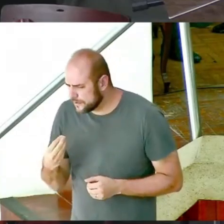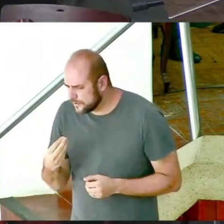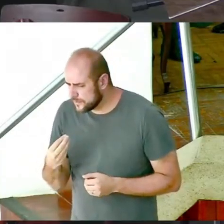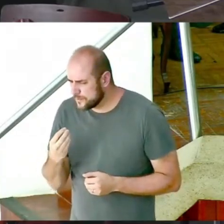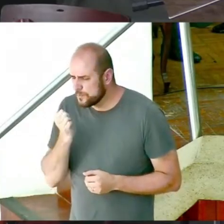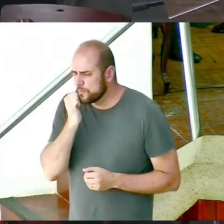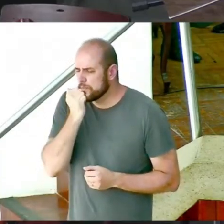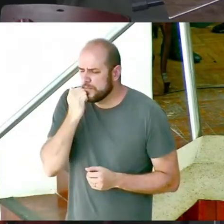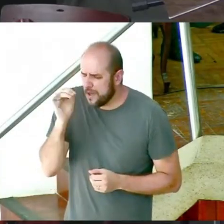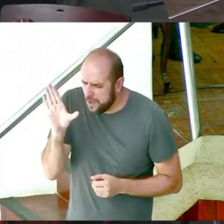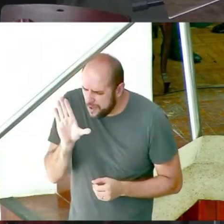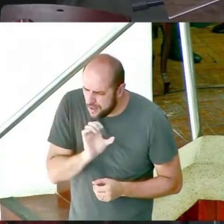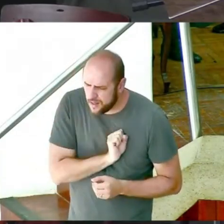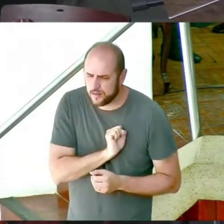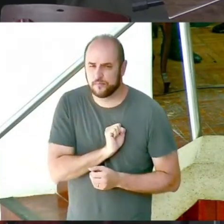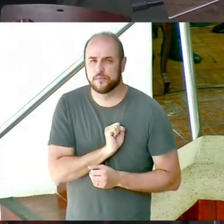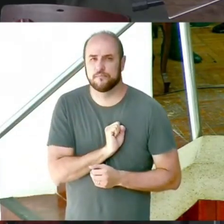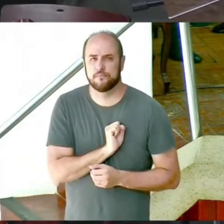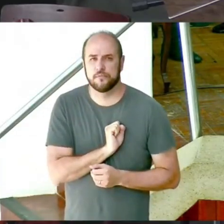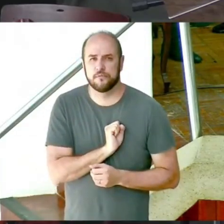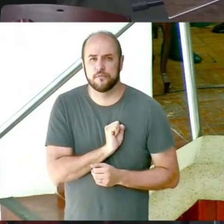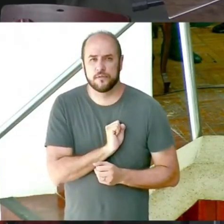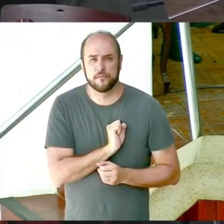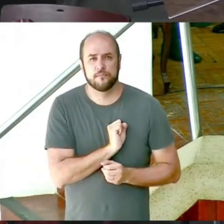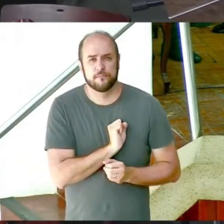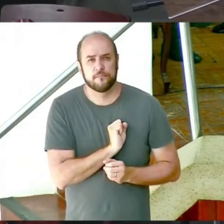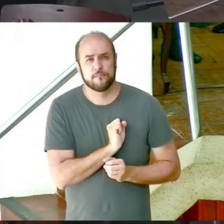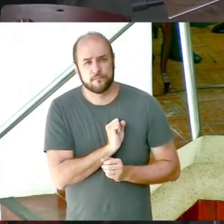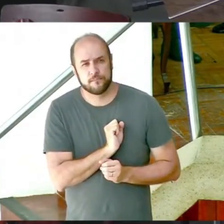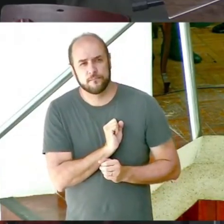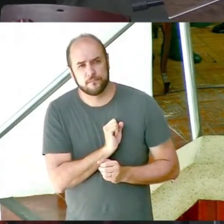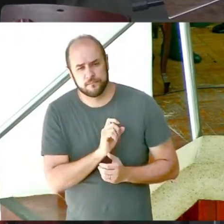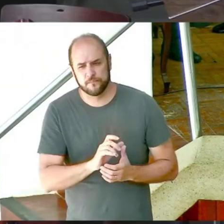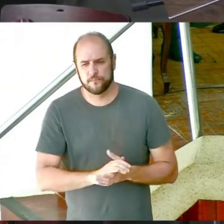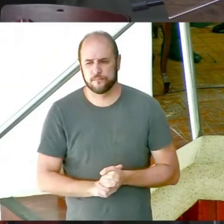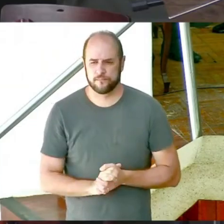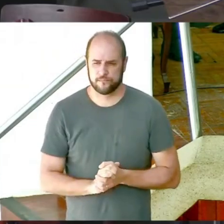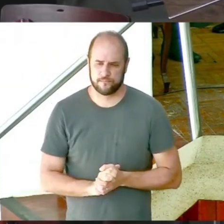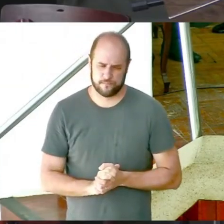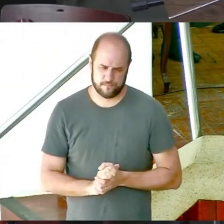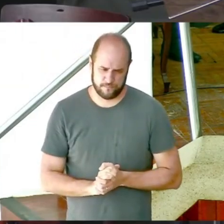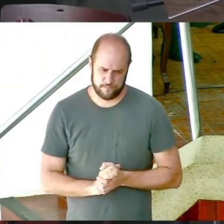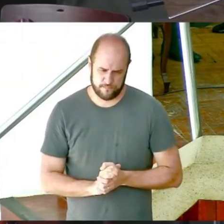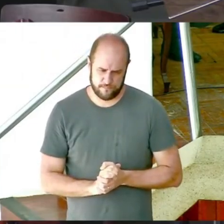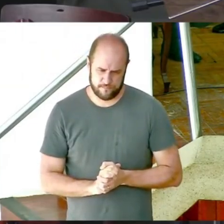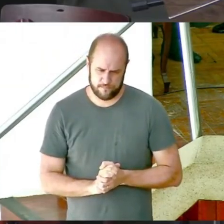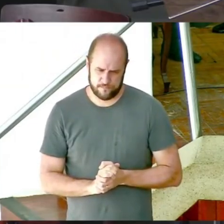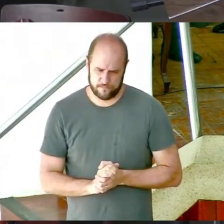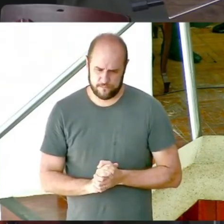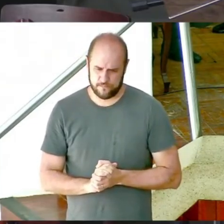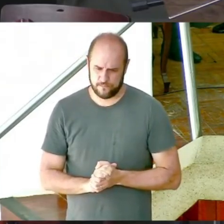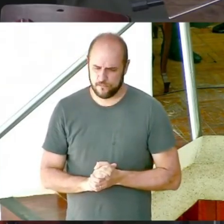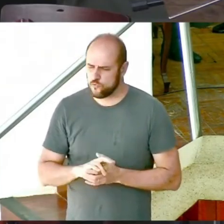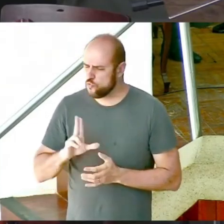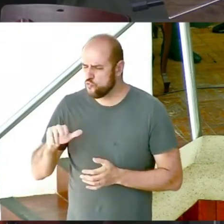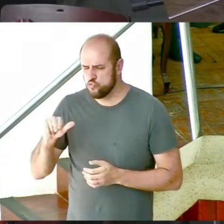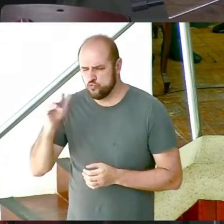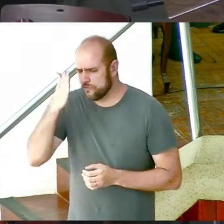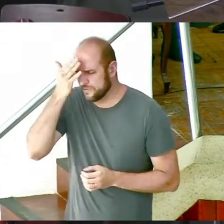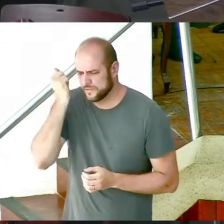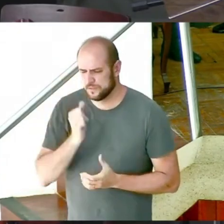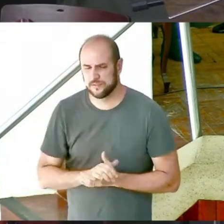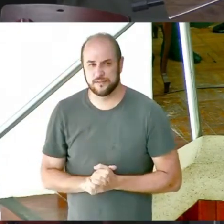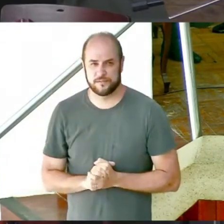te ama. Tanto, tanto, tanto, tanto. Não se esqueça disso.